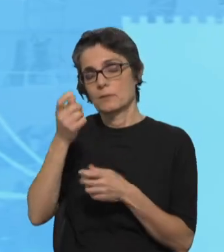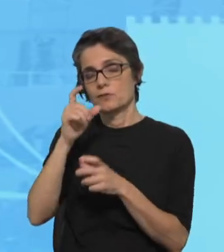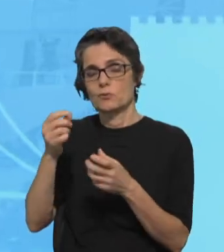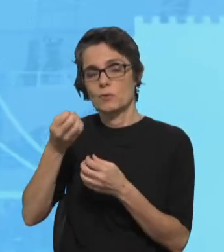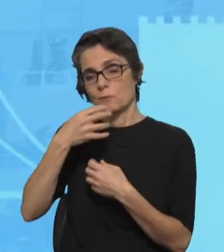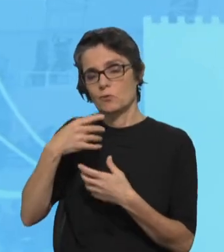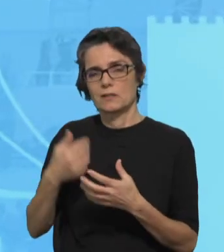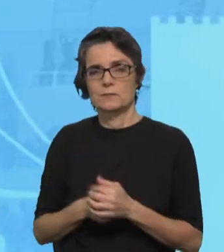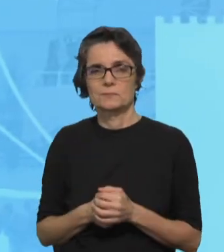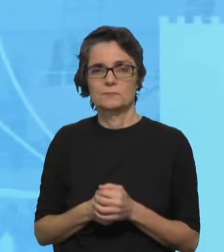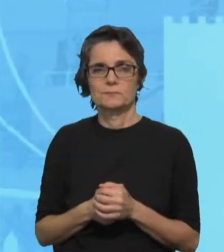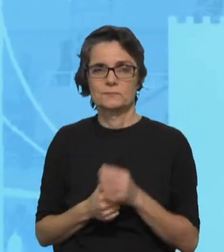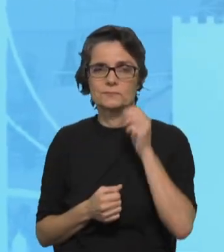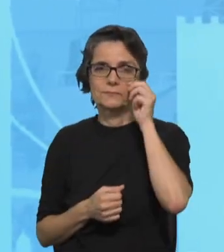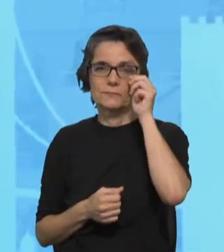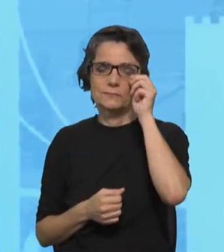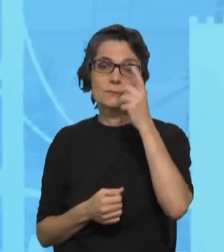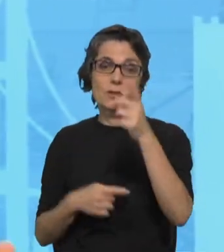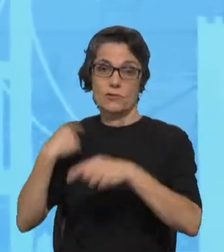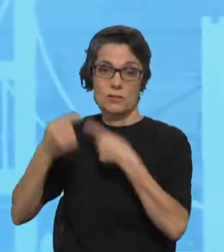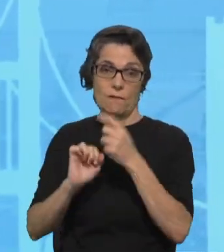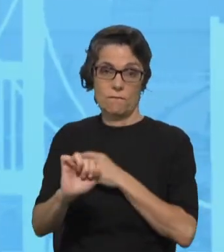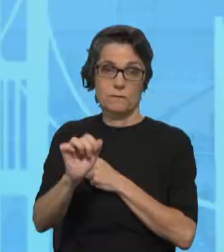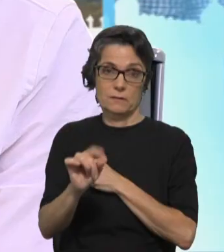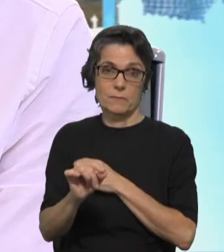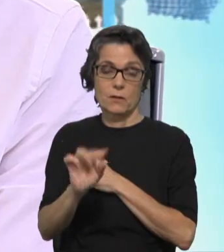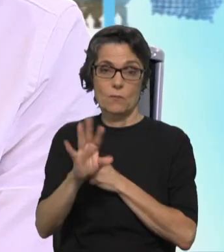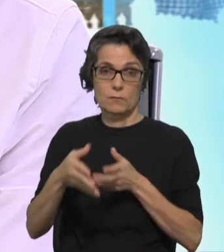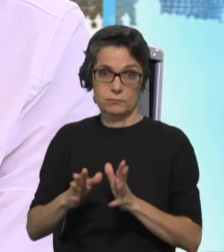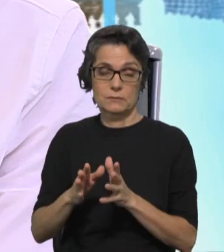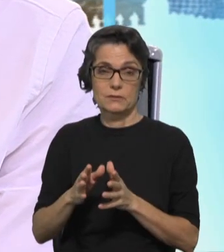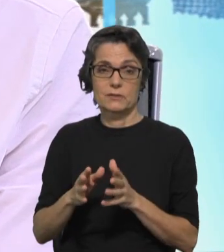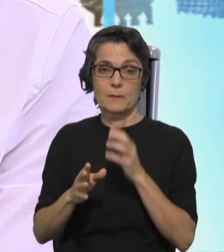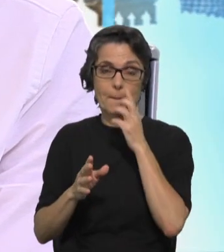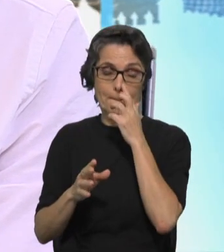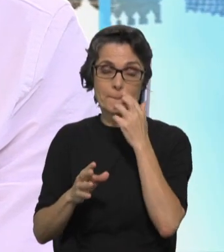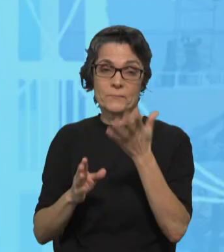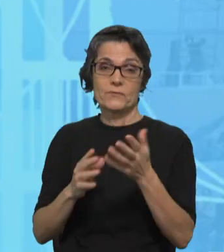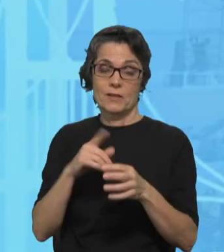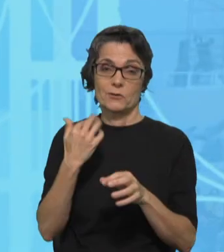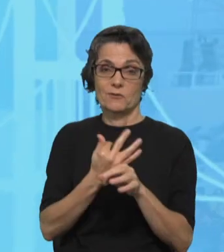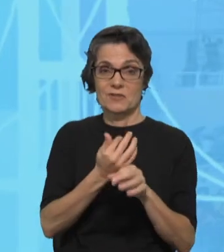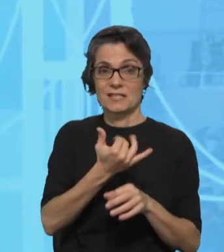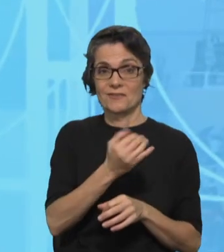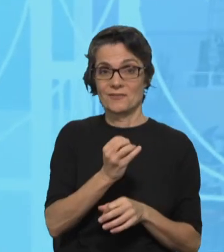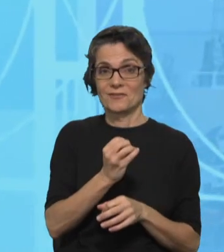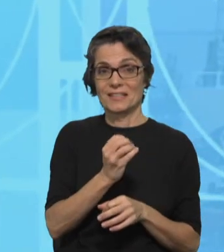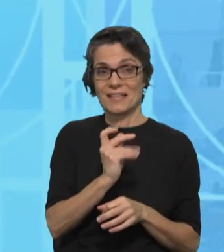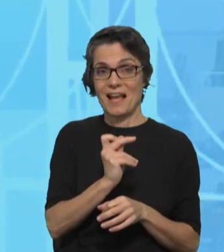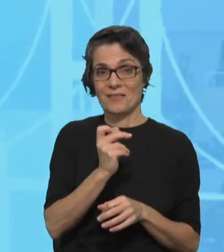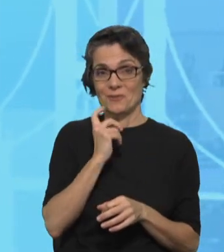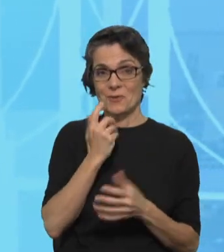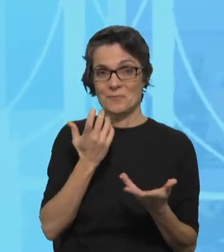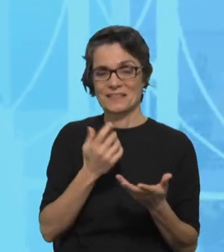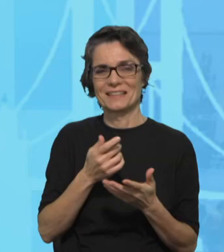importante para a sua geração, nomeadamente, que quando nasceu já o 25 de Abril, já comemorávamos 20 anos de Abril,